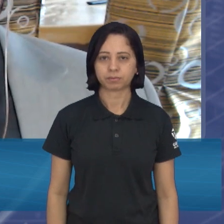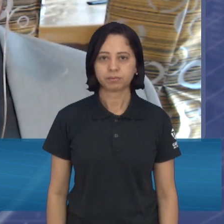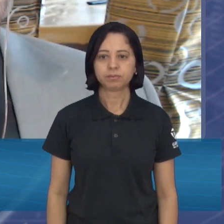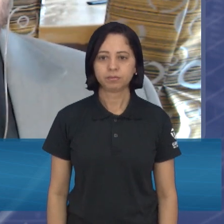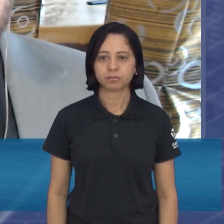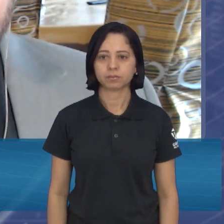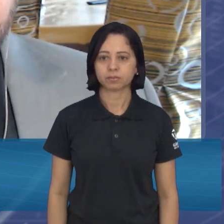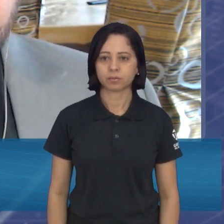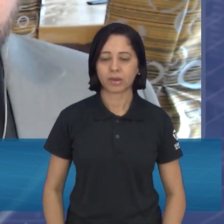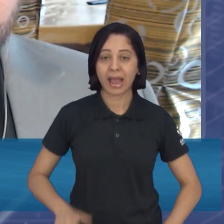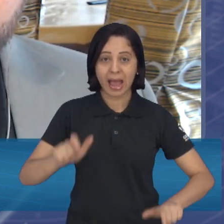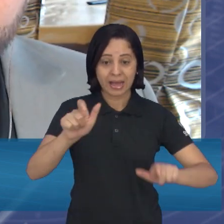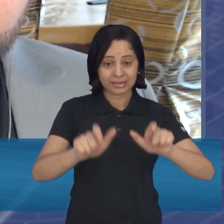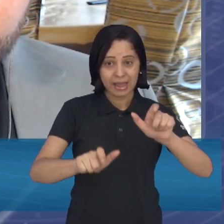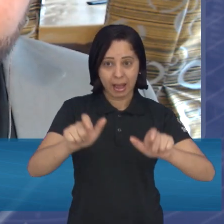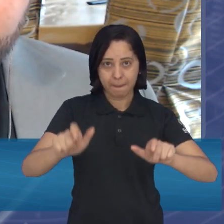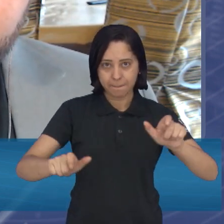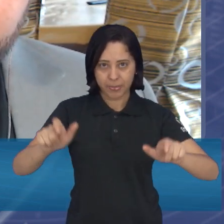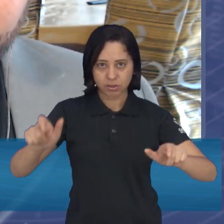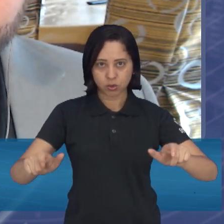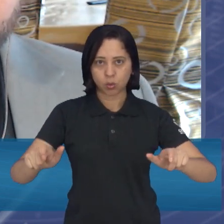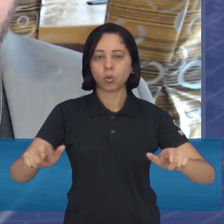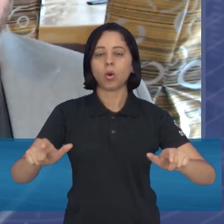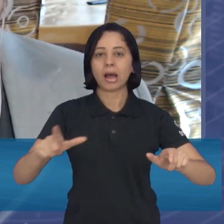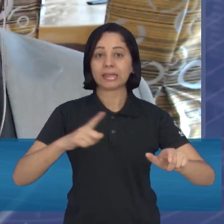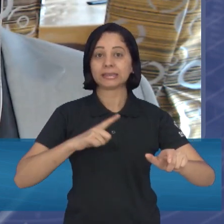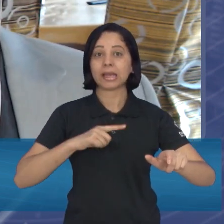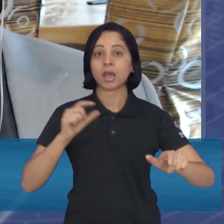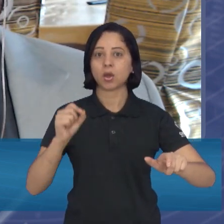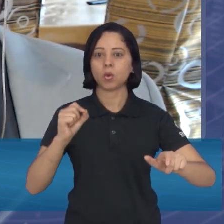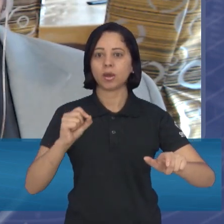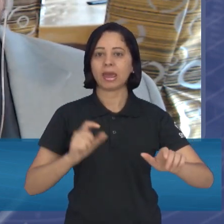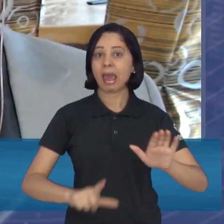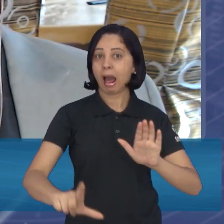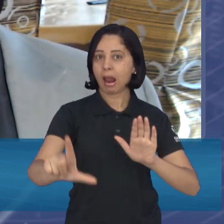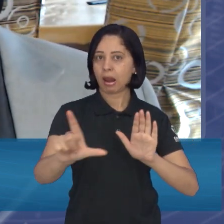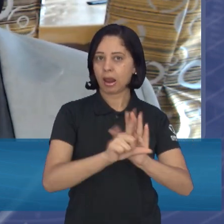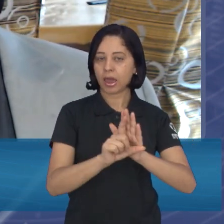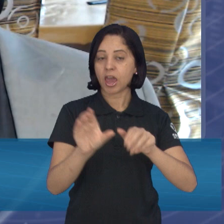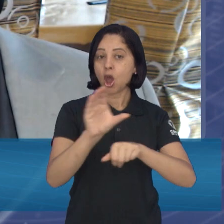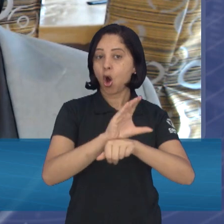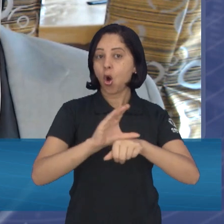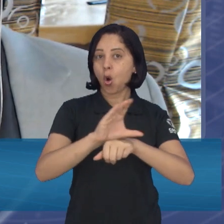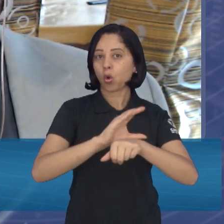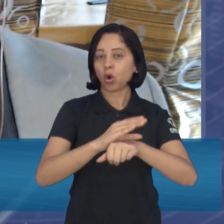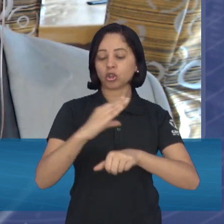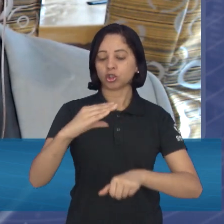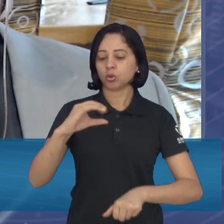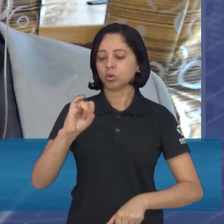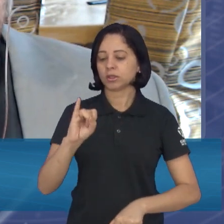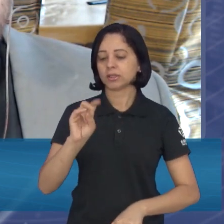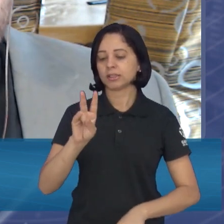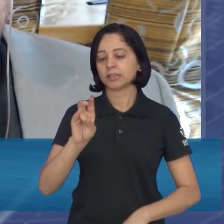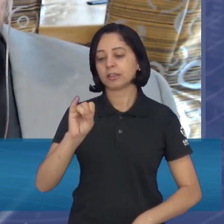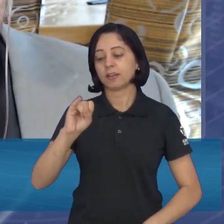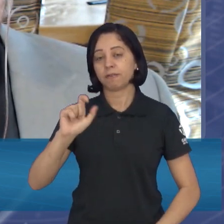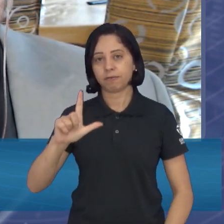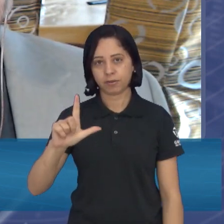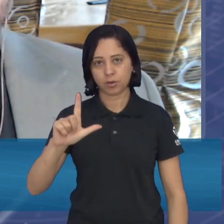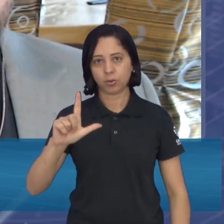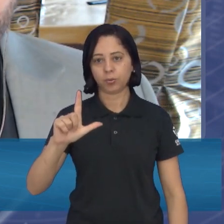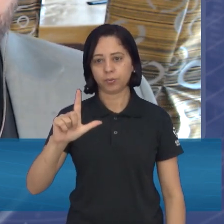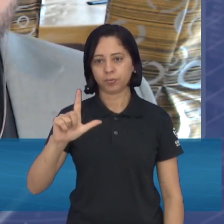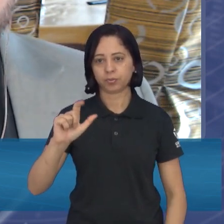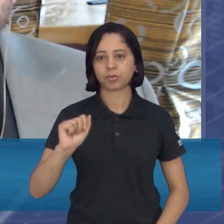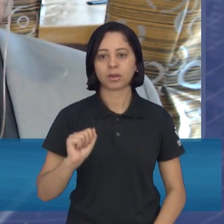Todas as pessoas são regidas pelo Código Civil, que é uma norma geral perante de forma